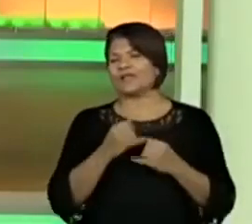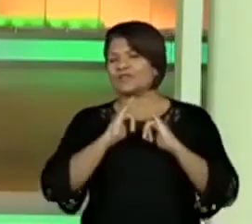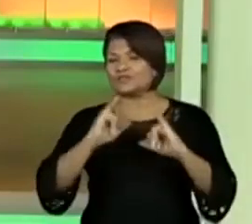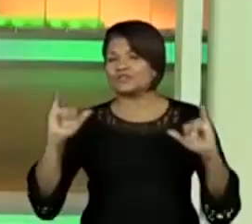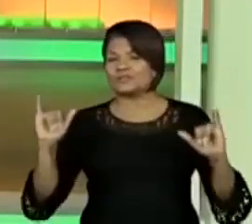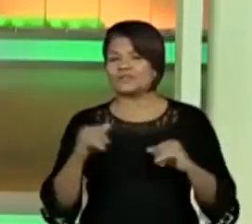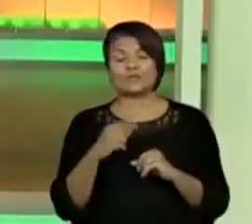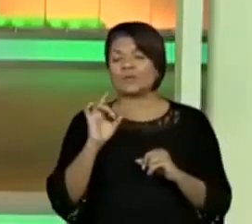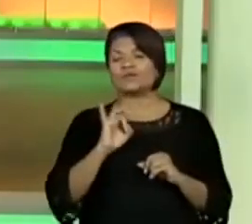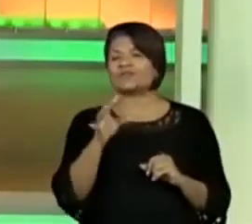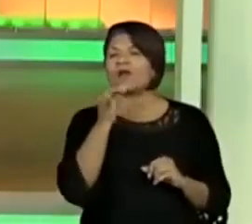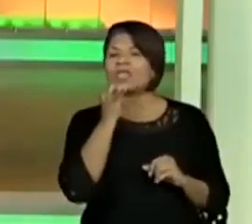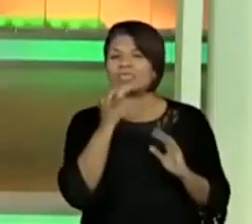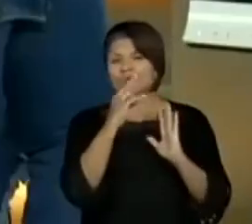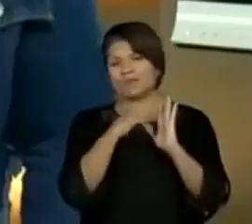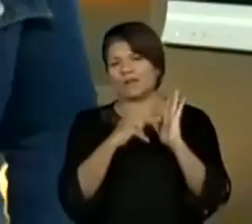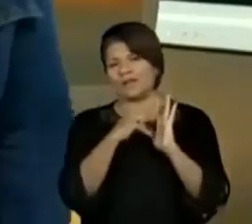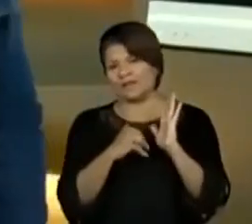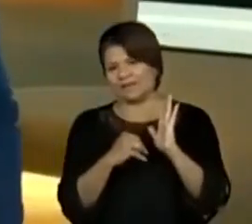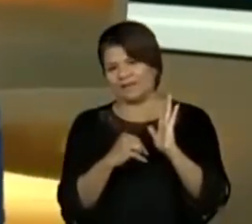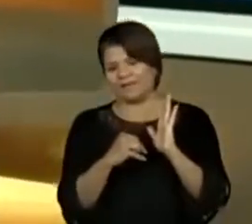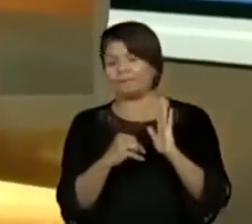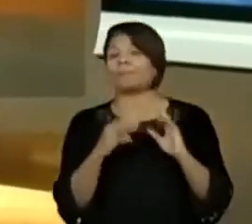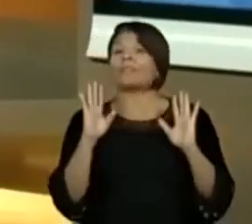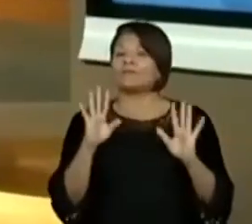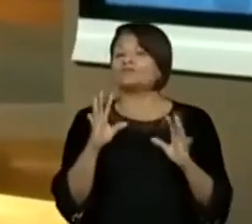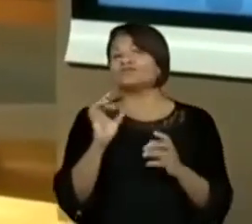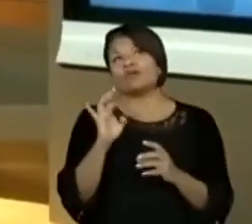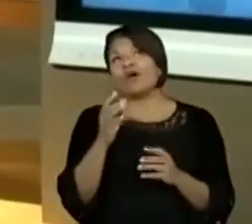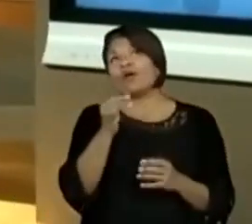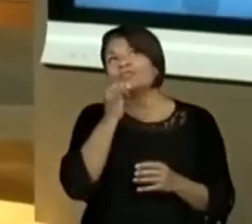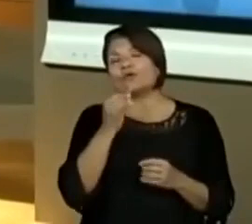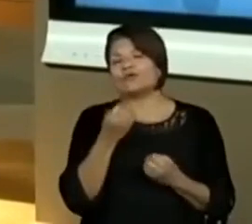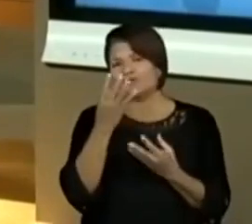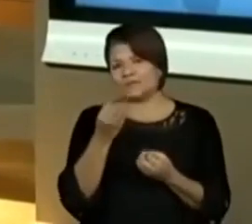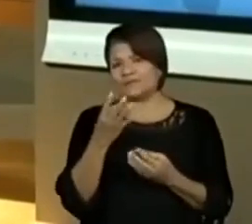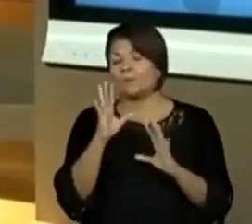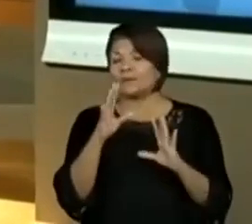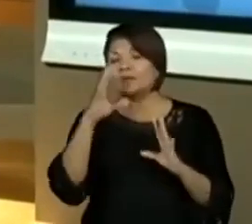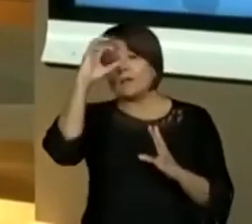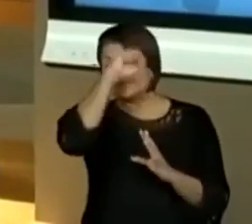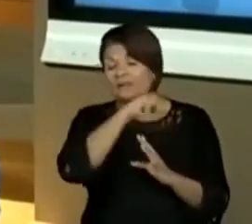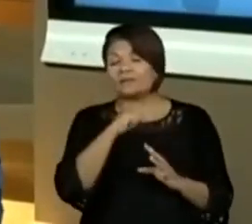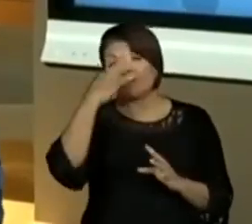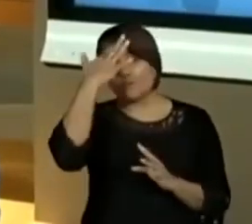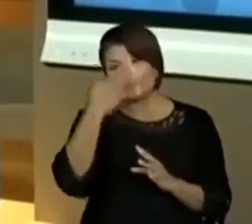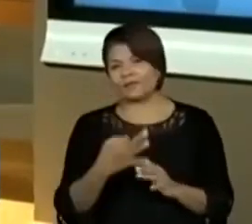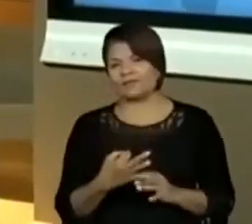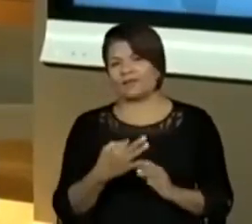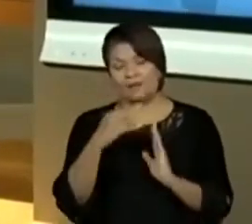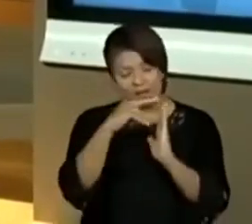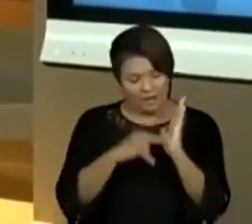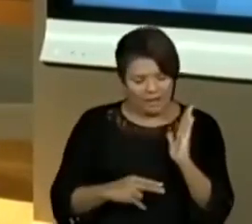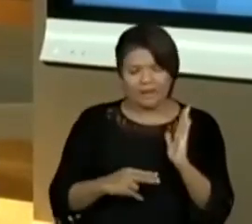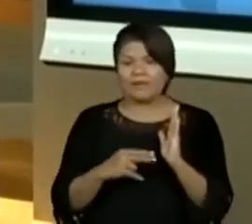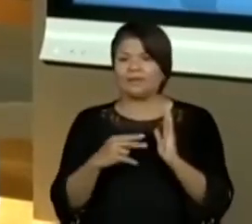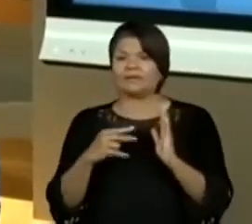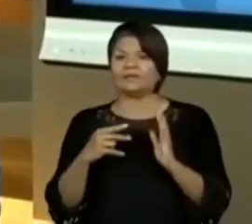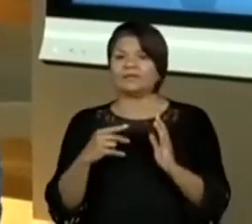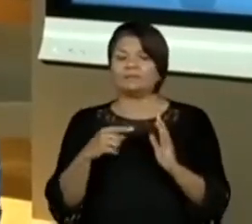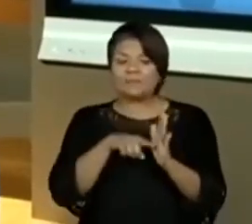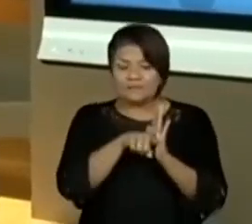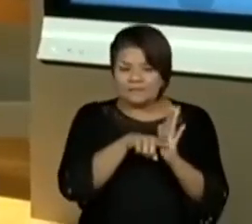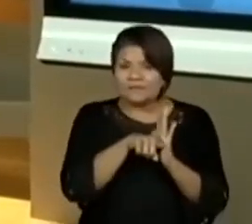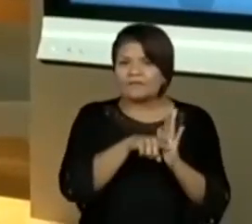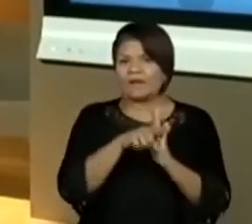leitura. É mais do que isso, é uma leitura para aprender a ler, compreender e fazer daquela